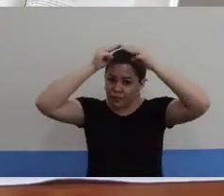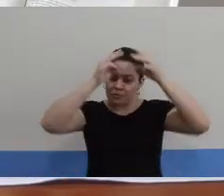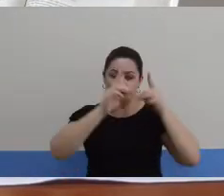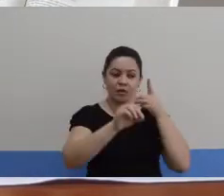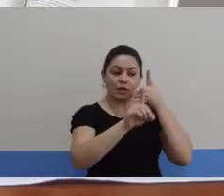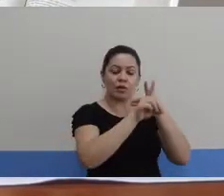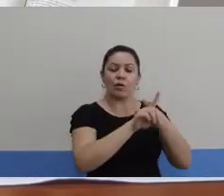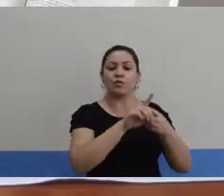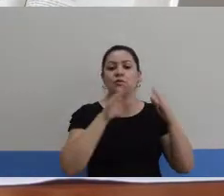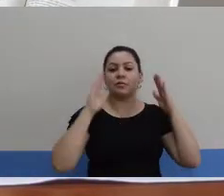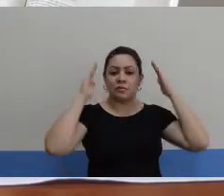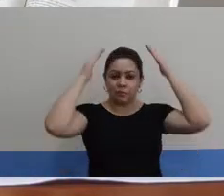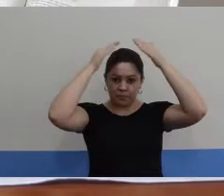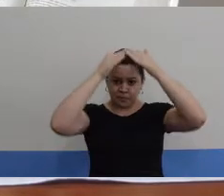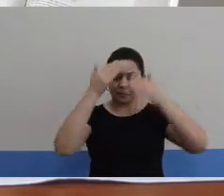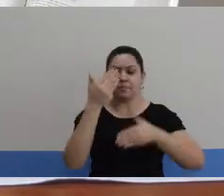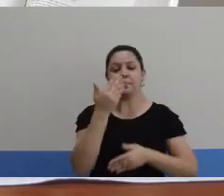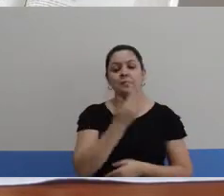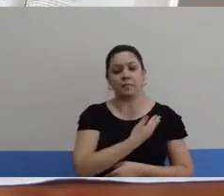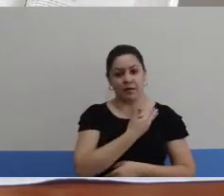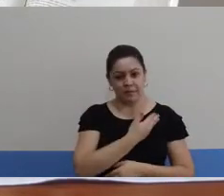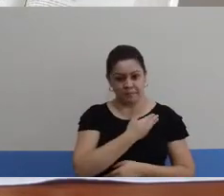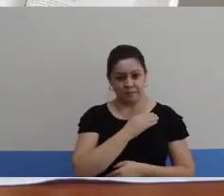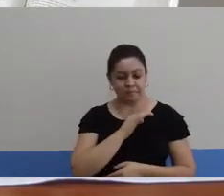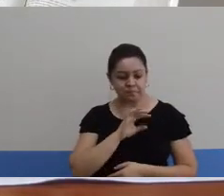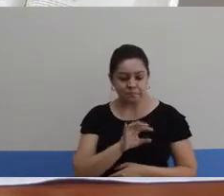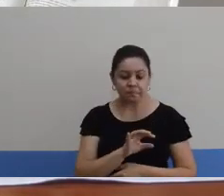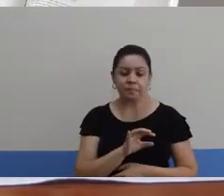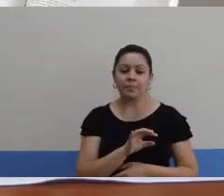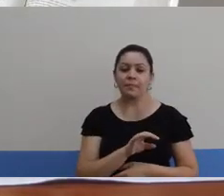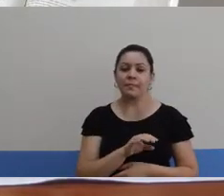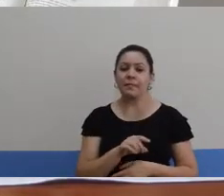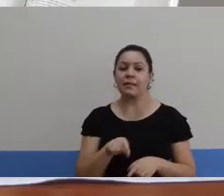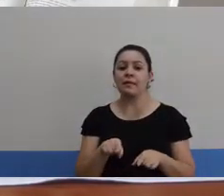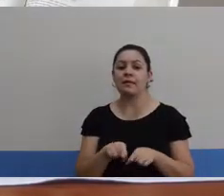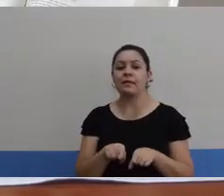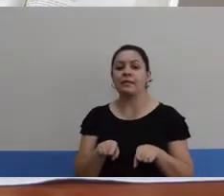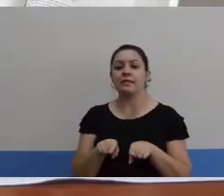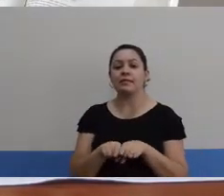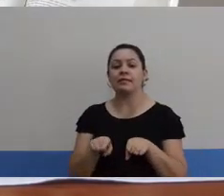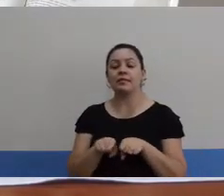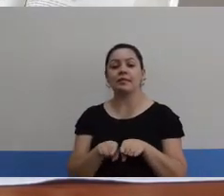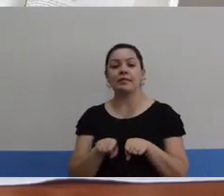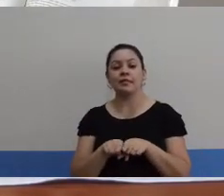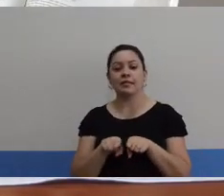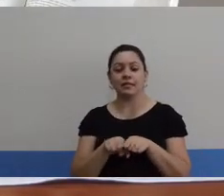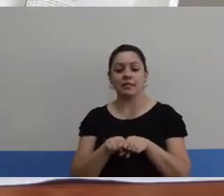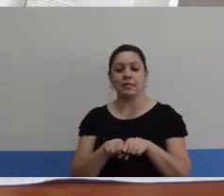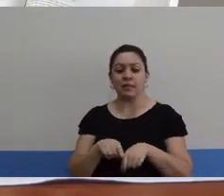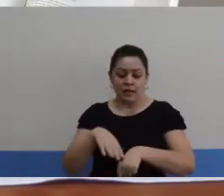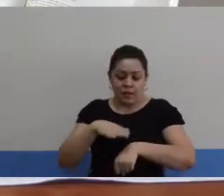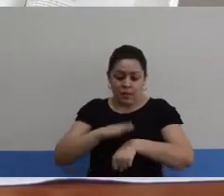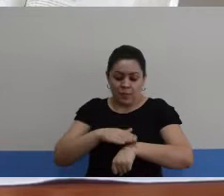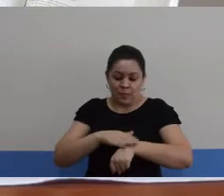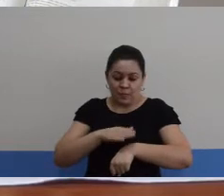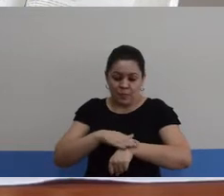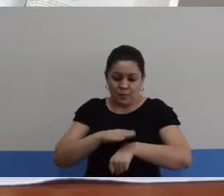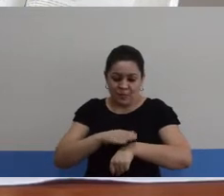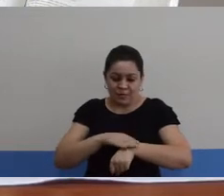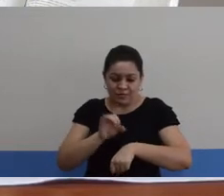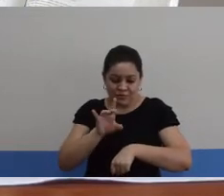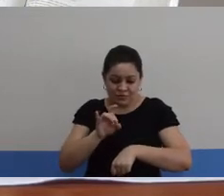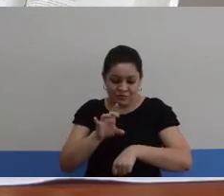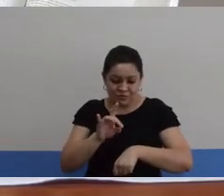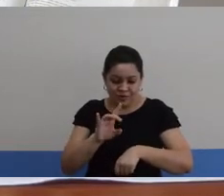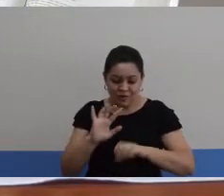Sumo Pontífice. Também eu não posso trazer sinodalidade apenas para o momento do encontro do